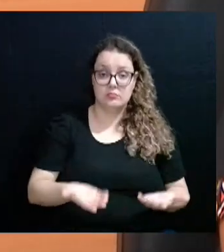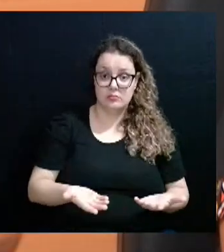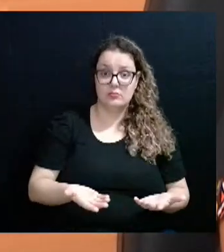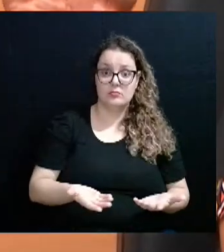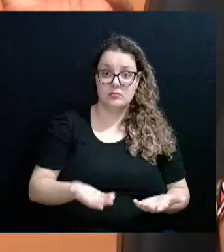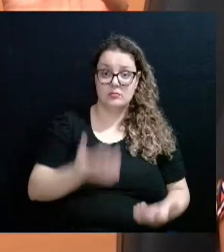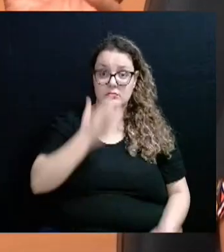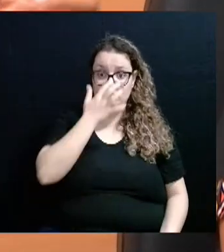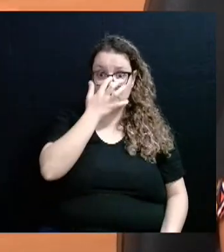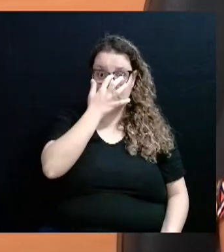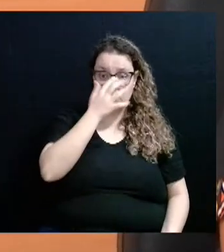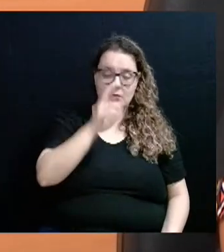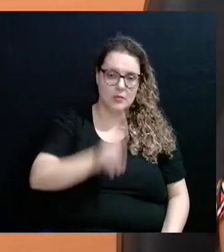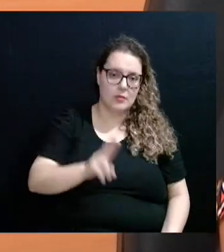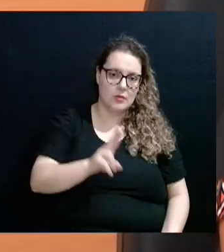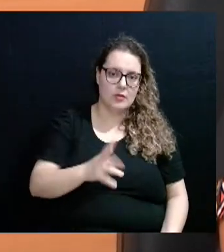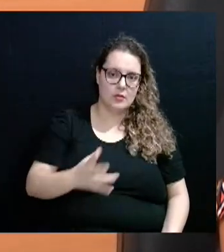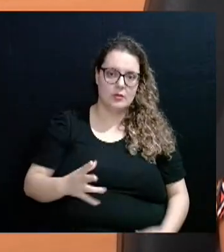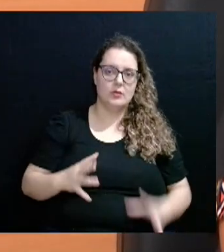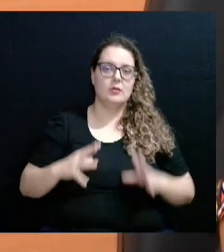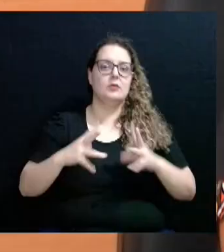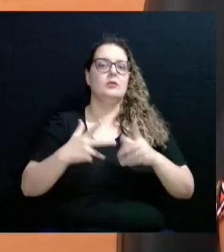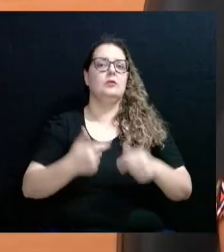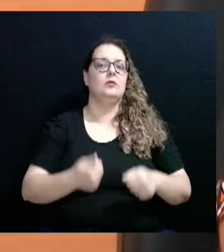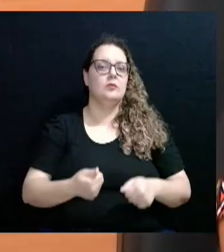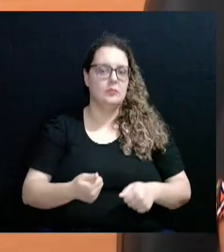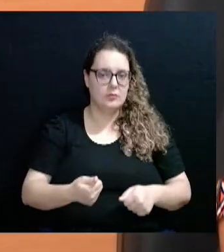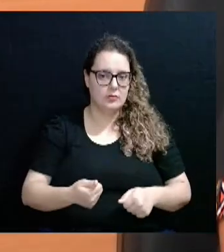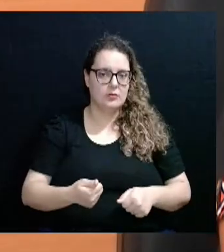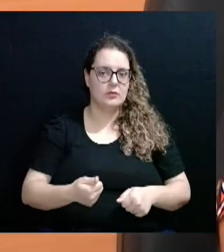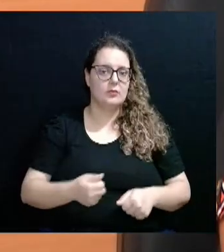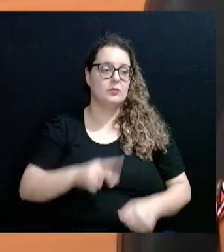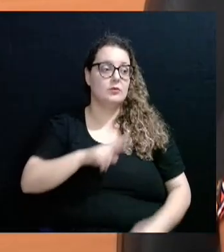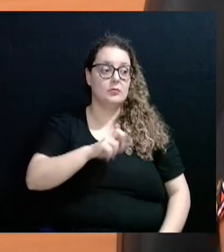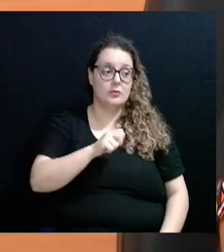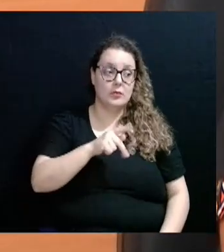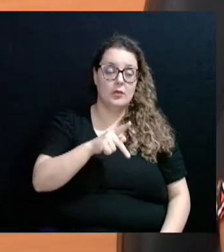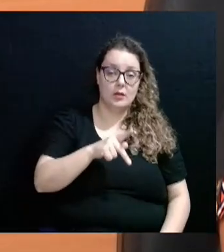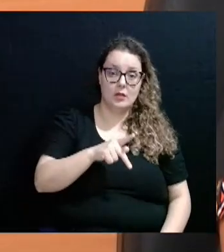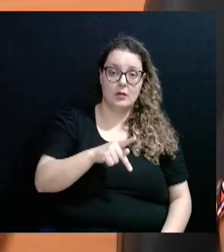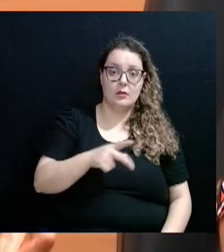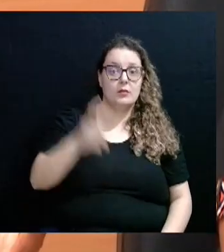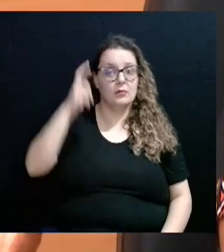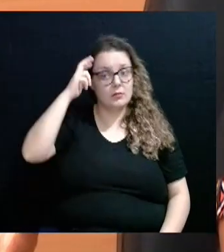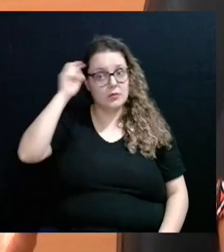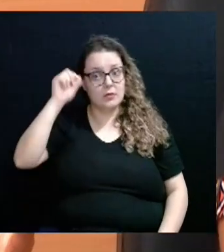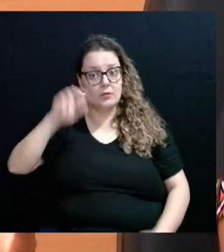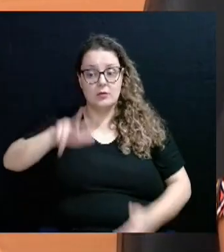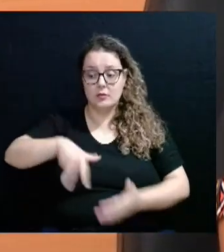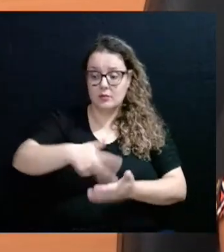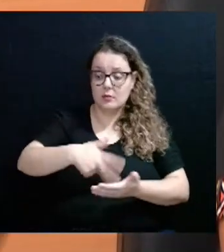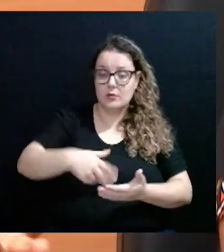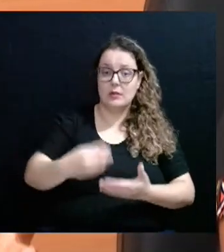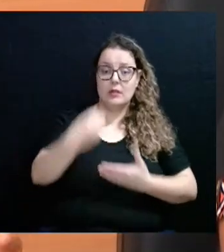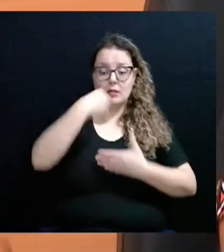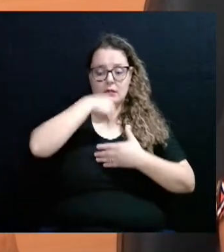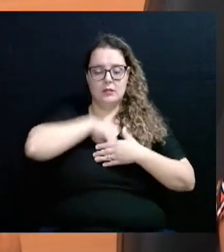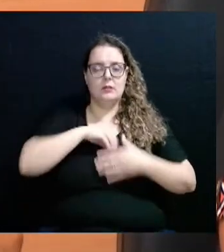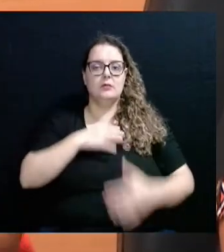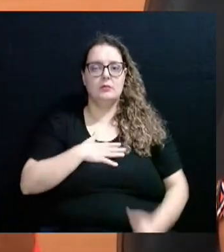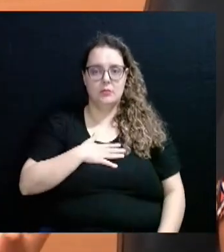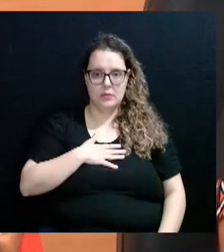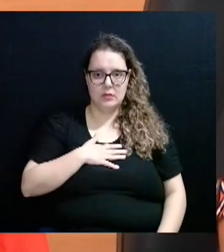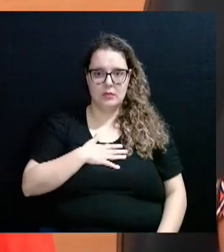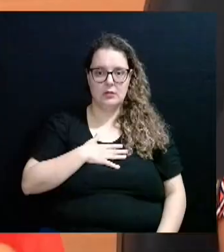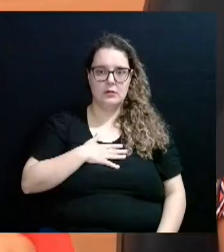utilizando todo o instrumental do rap, da cultura hip-hop, que está dentro de mim. Eu só afloro, eu